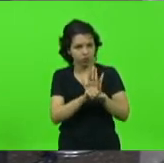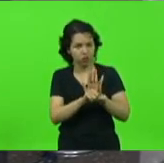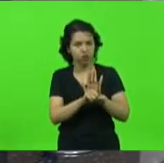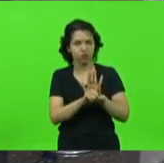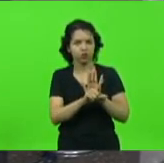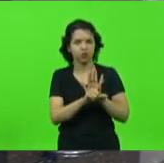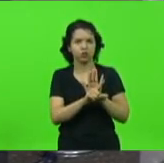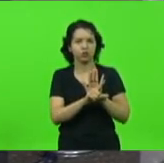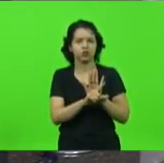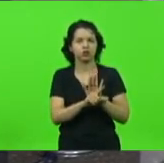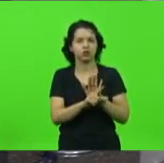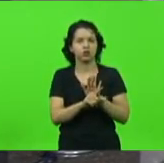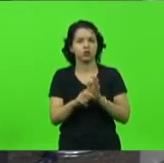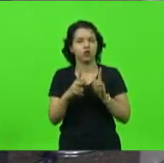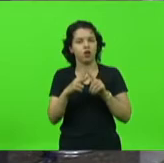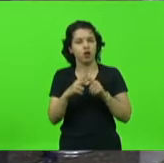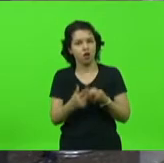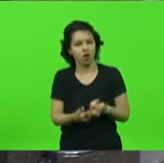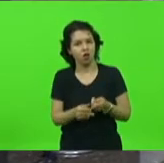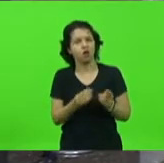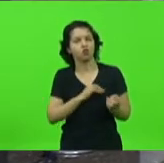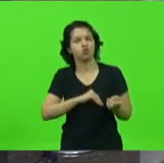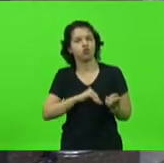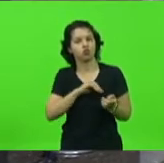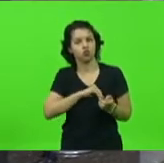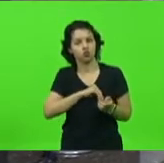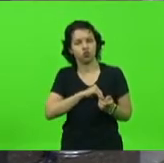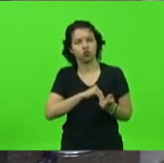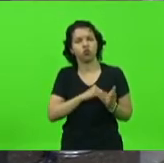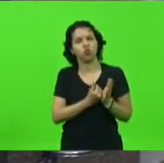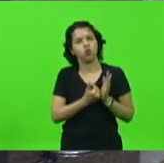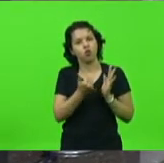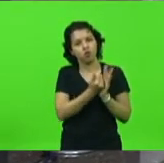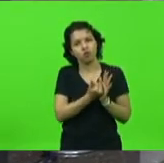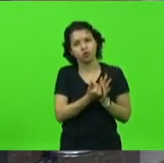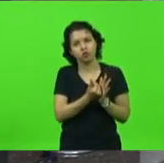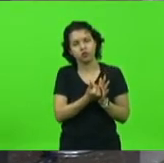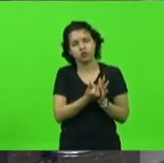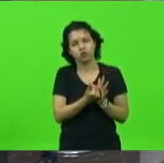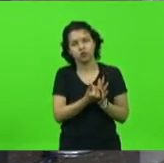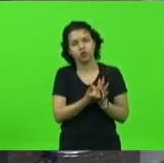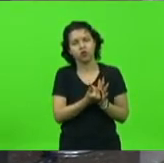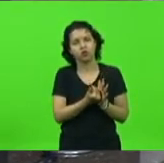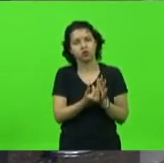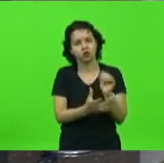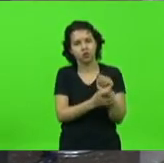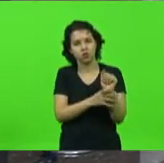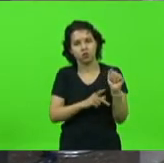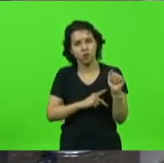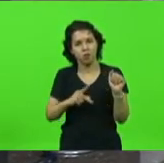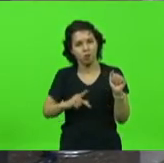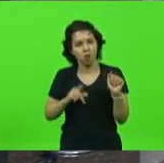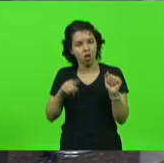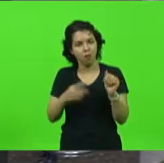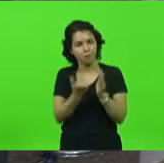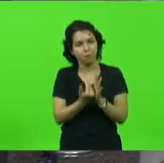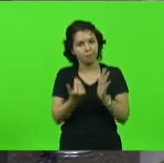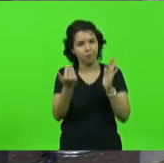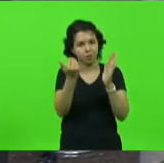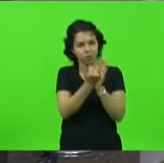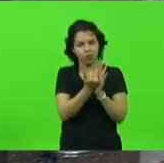de reajuste salarial da segurança pública é maior do que as